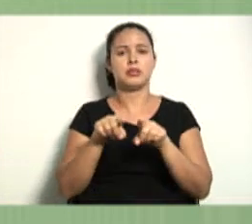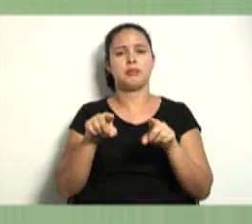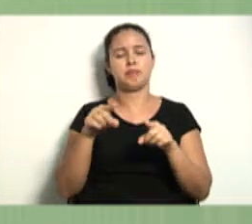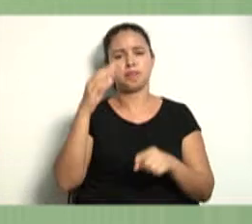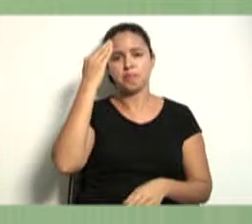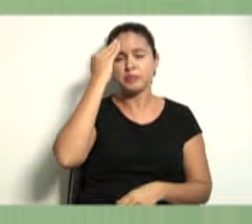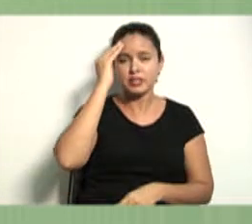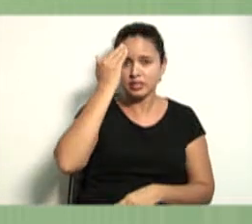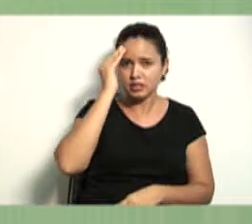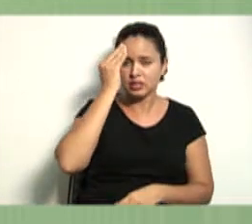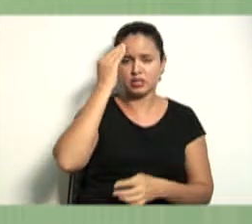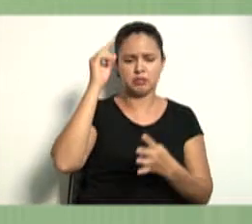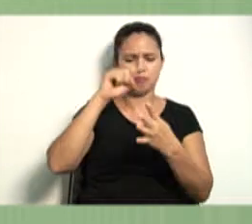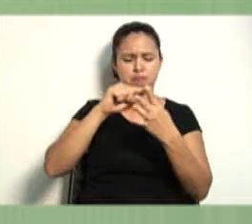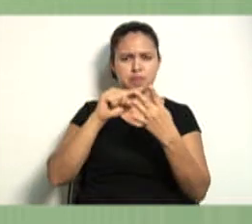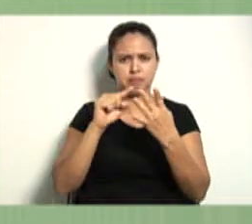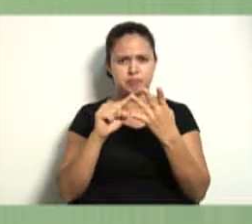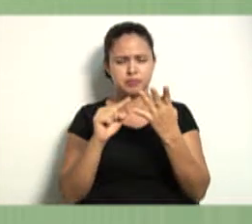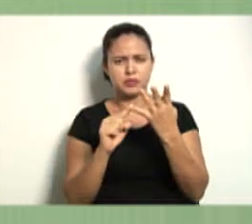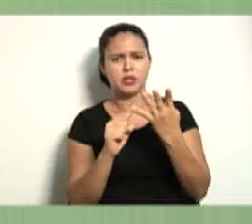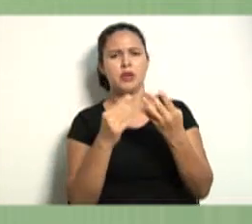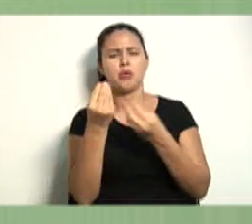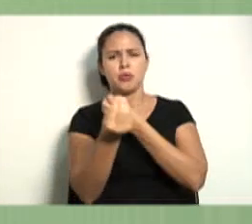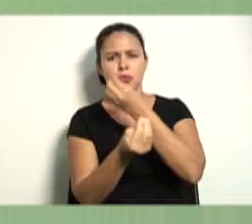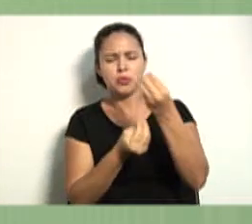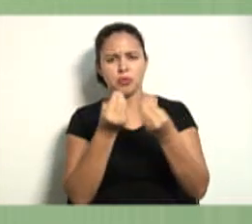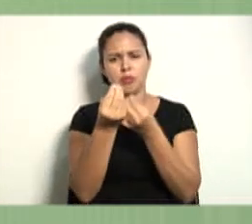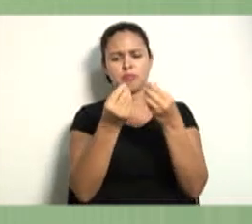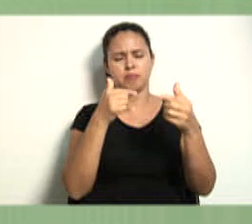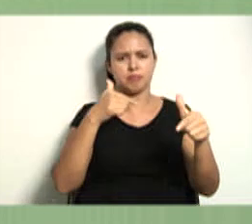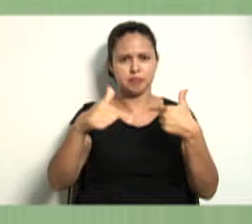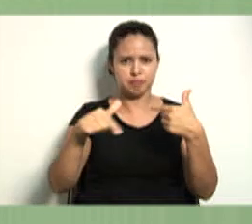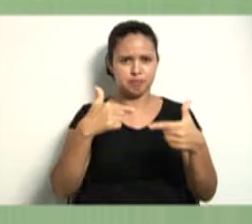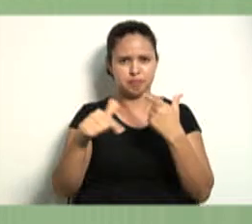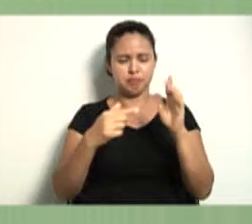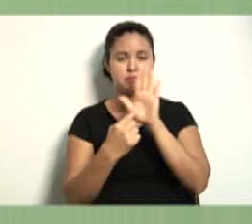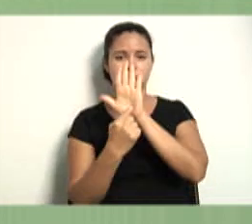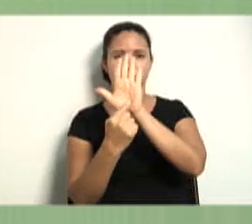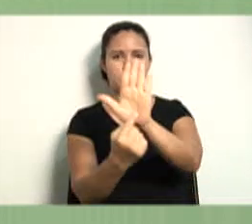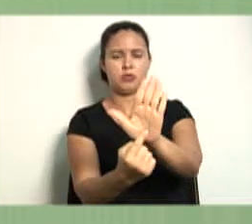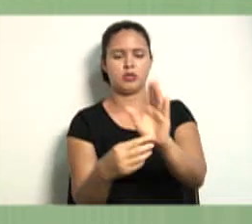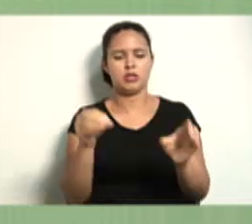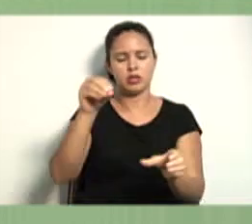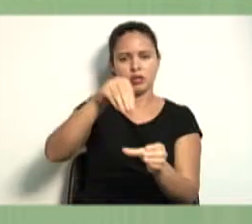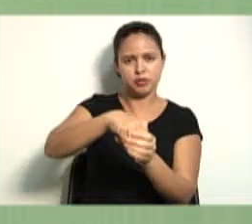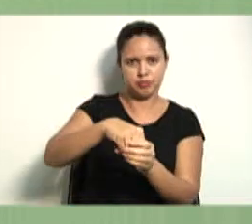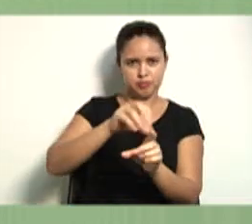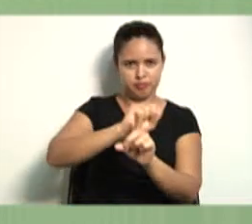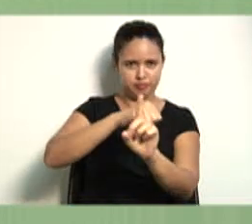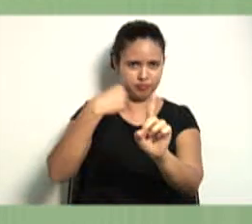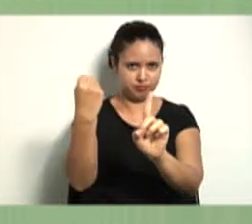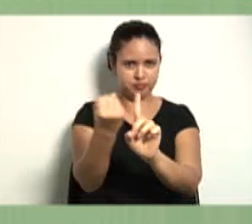algumas formas pelas quais o trabalho se apresenta na sociedade.